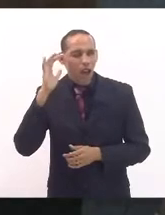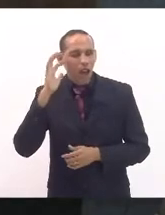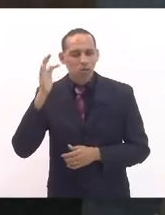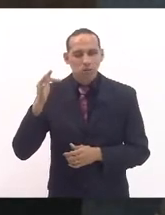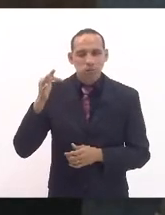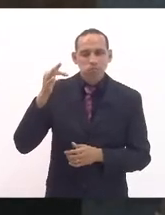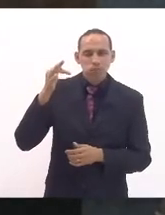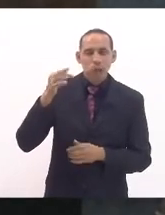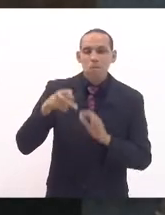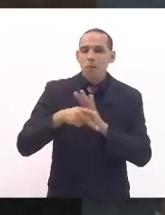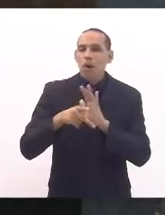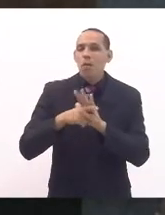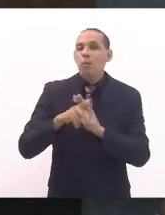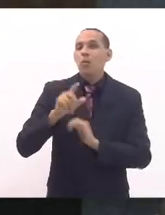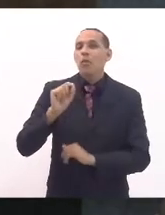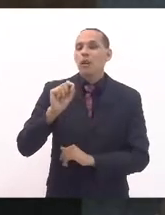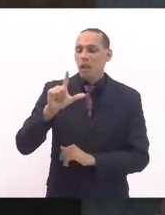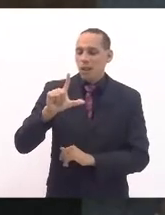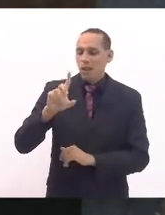da LDO